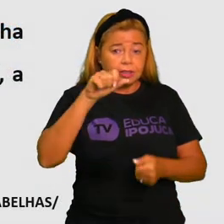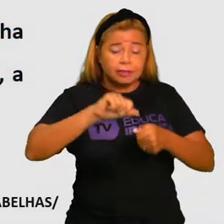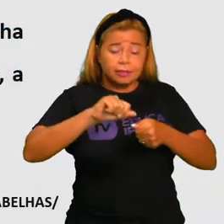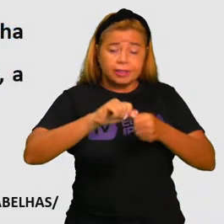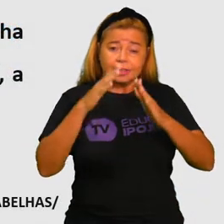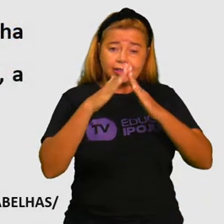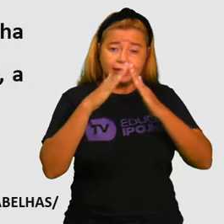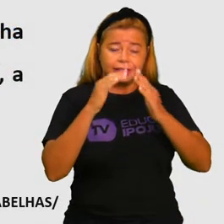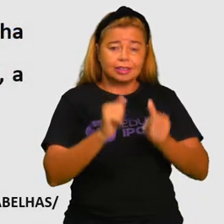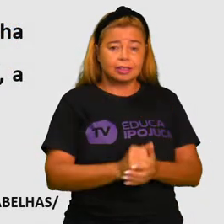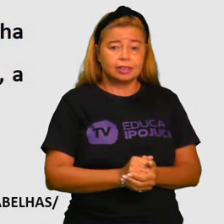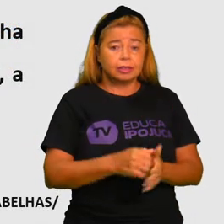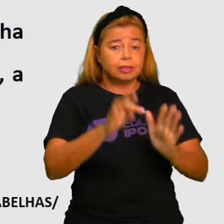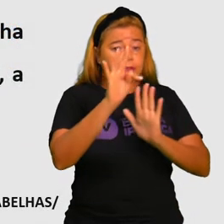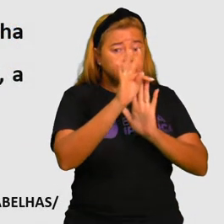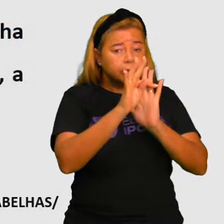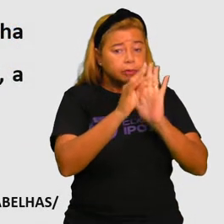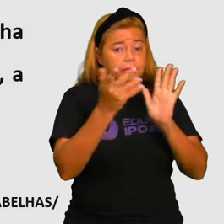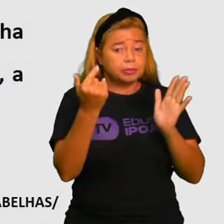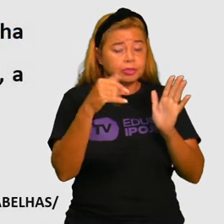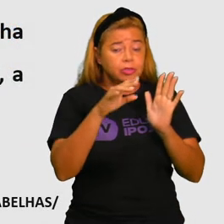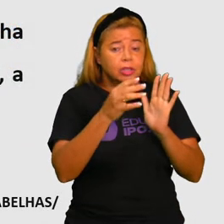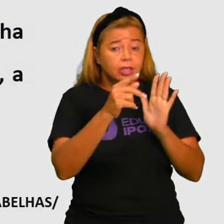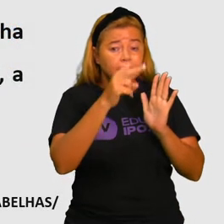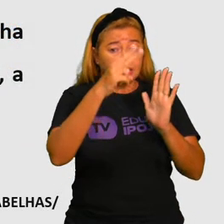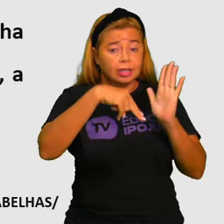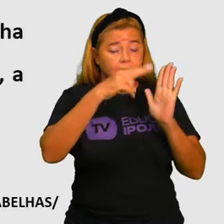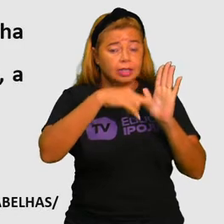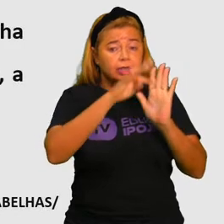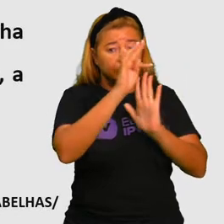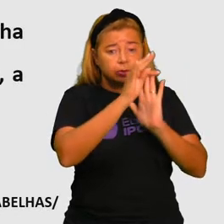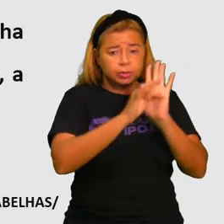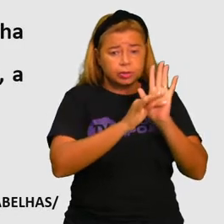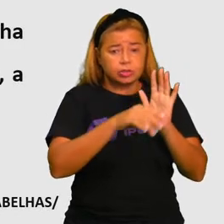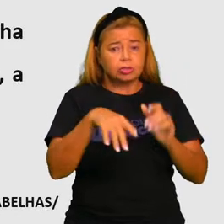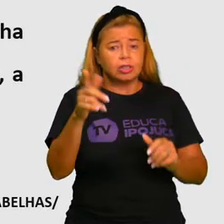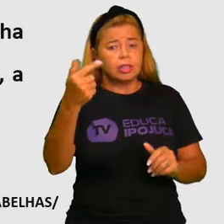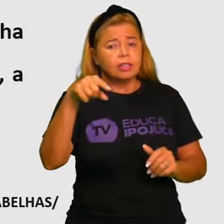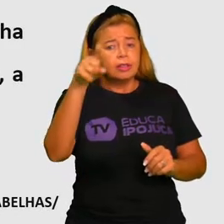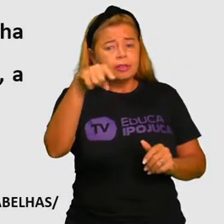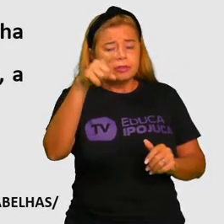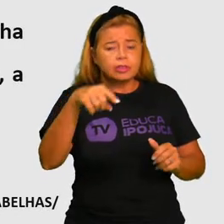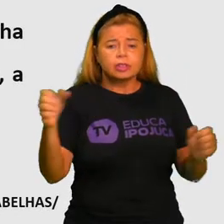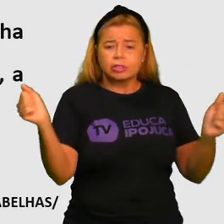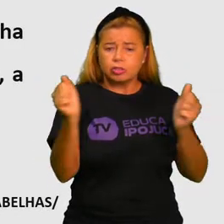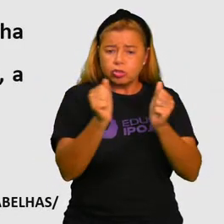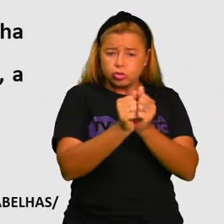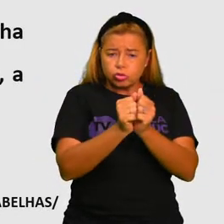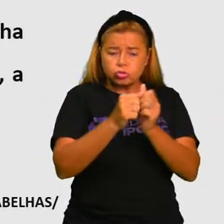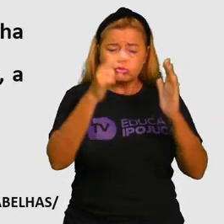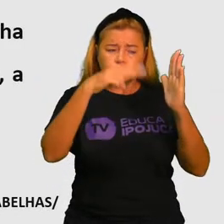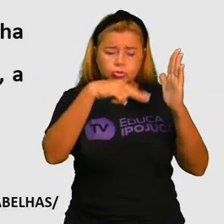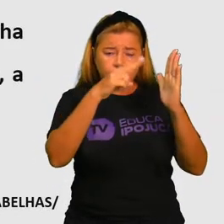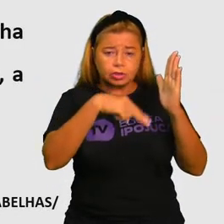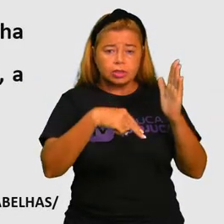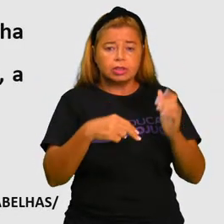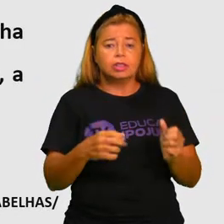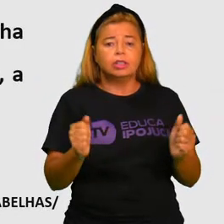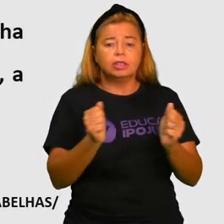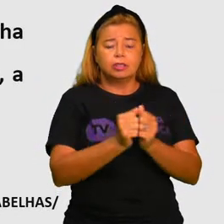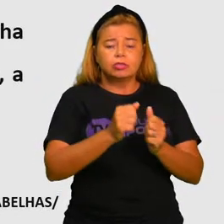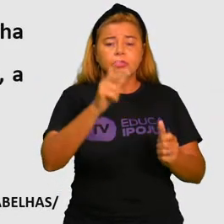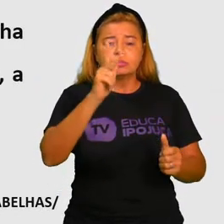vamos ler esse texto legal comigo tá não me deixa sozinho quando o assunto é saúde coletiva